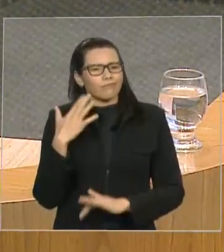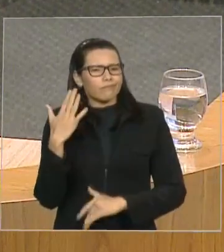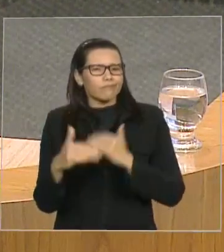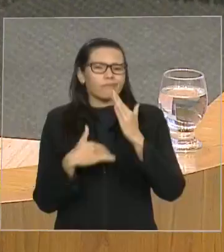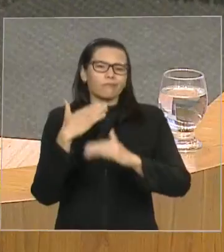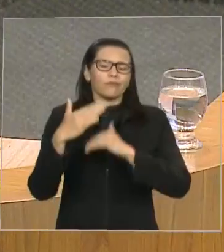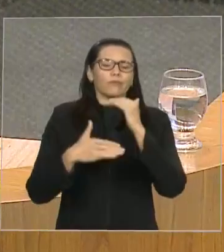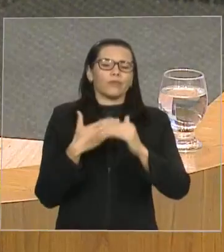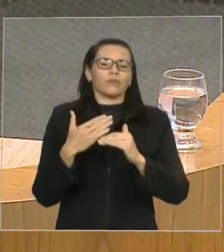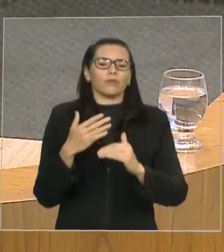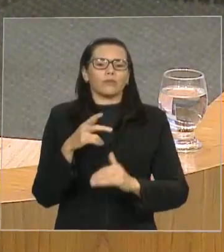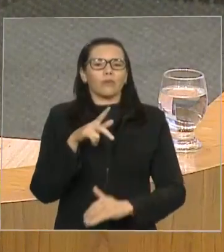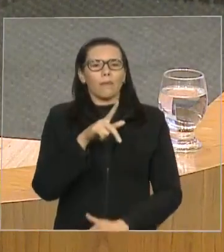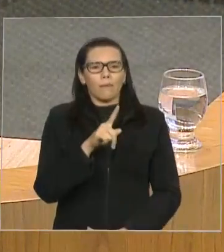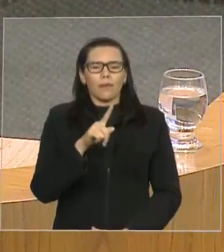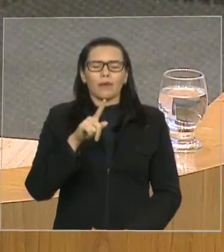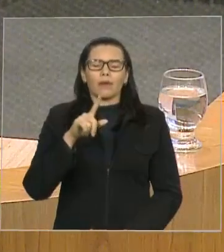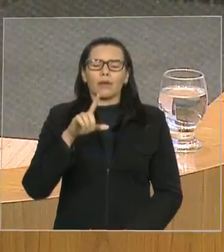nossos PPCs,